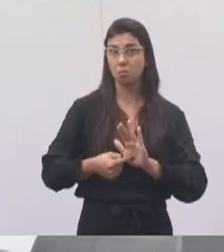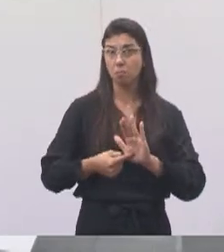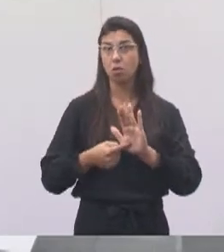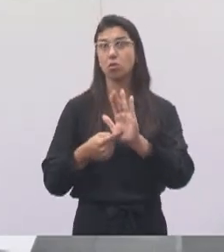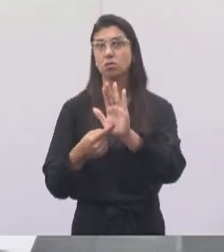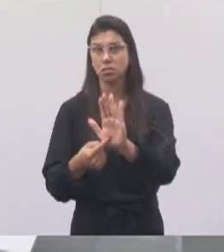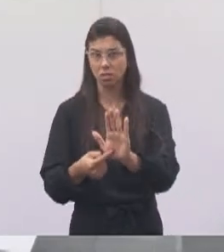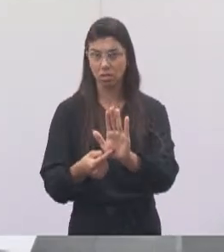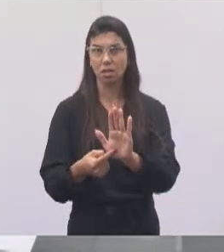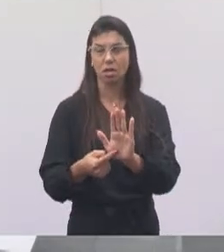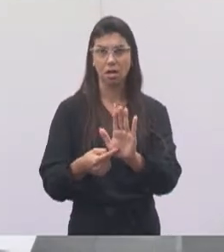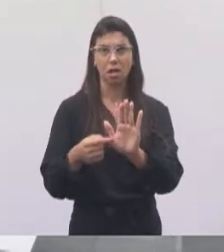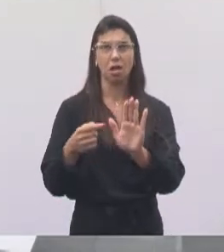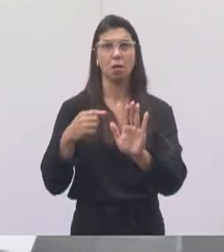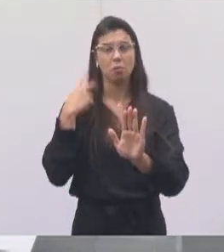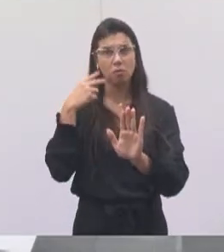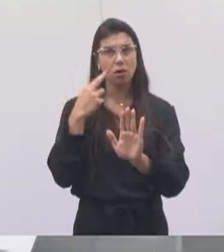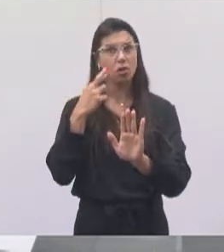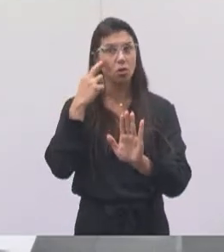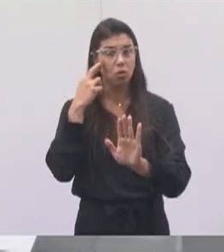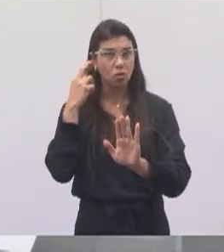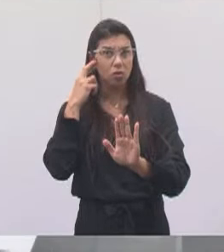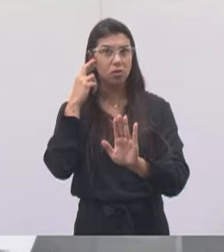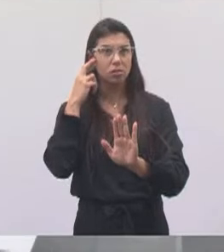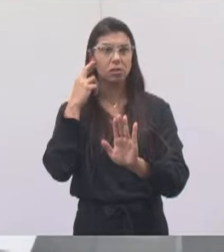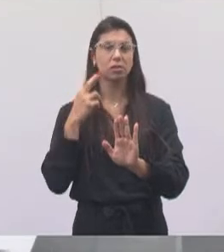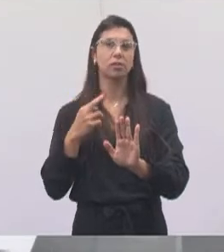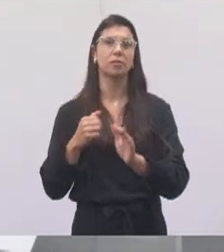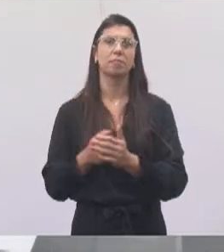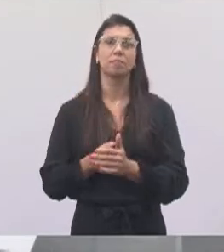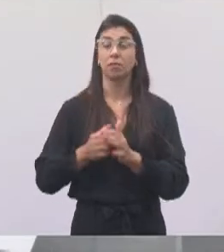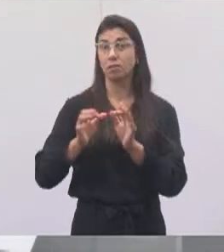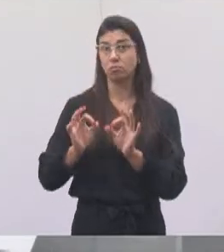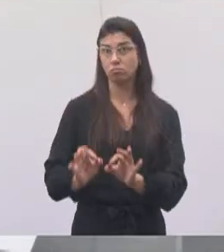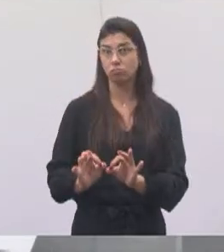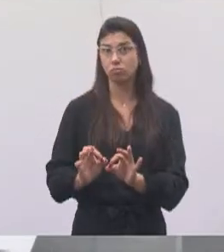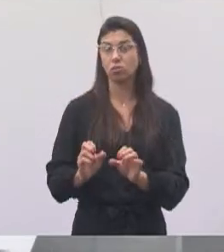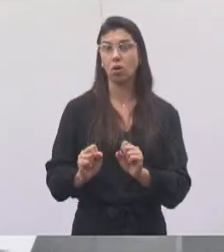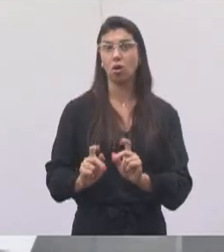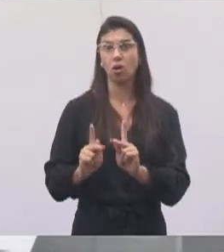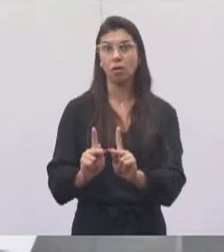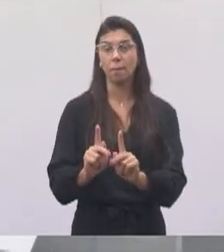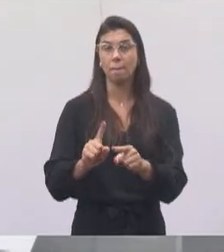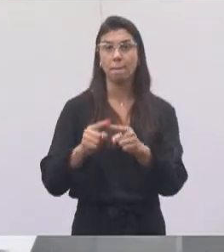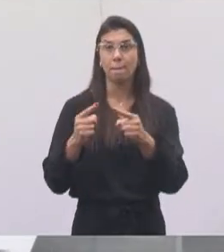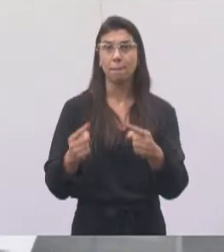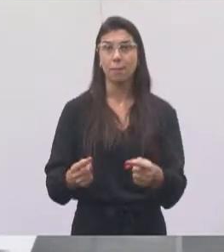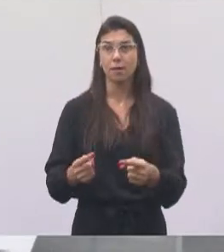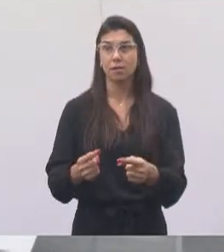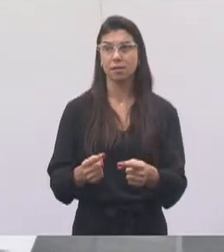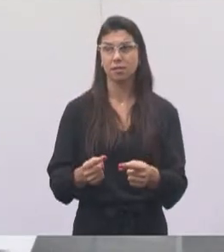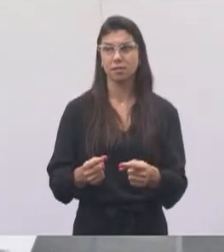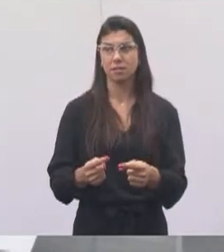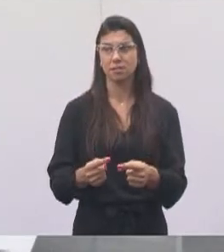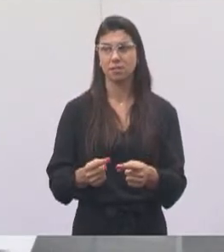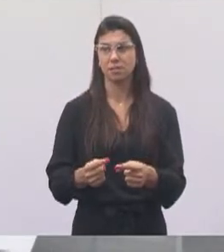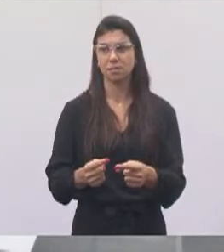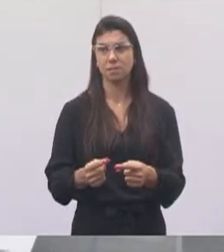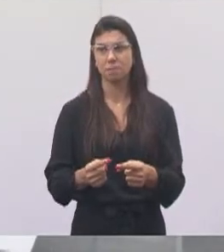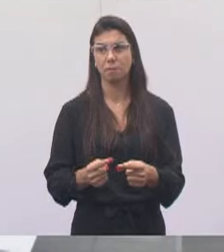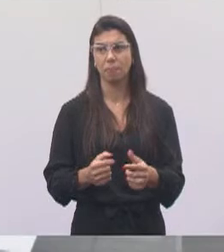apresentando emendas porque eu acho isso, acho aquilo, é justo, mas ter